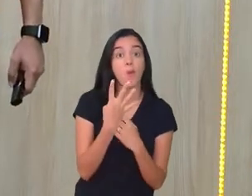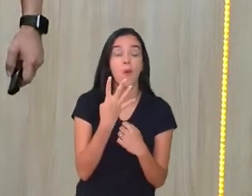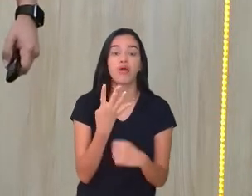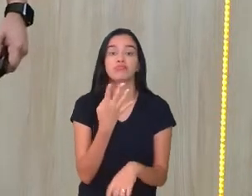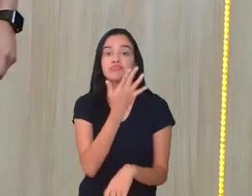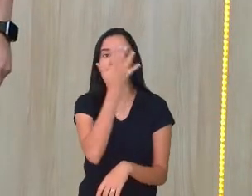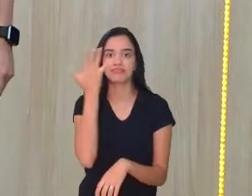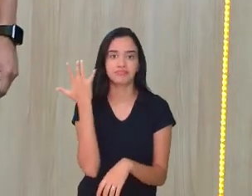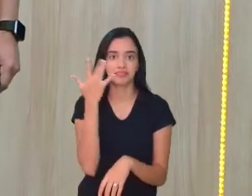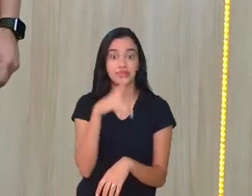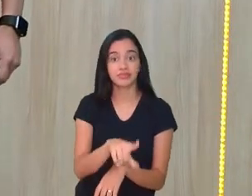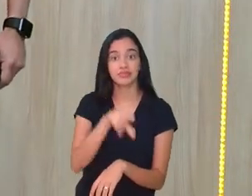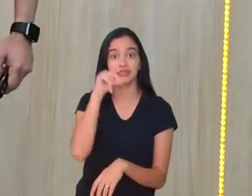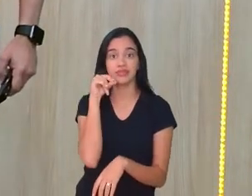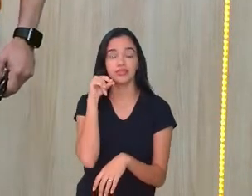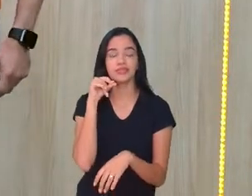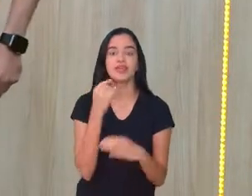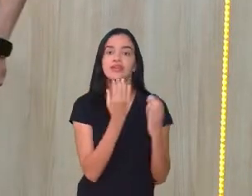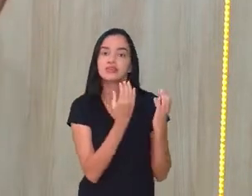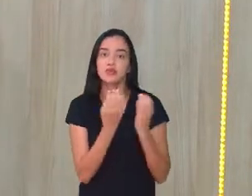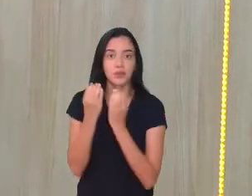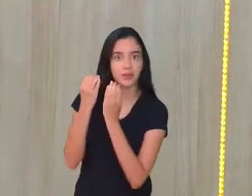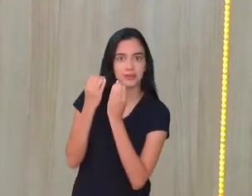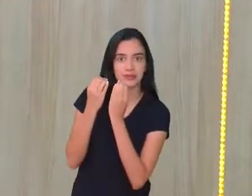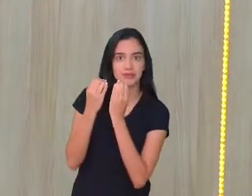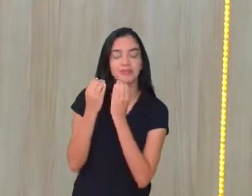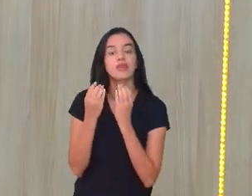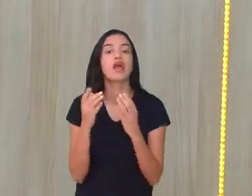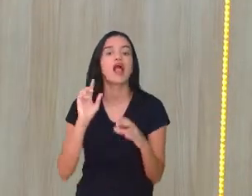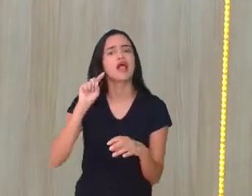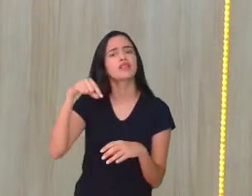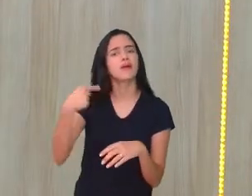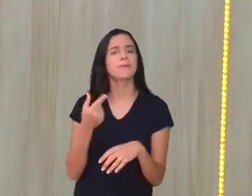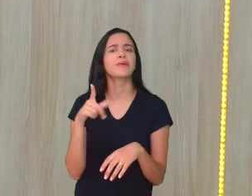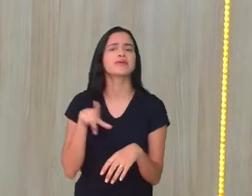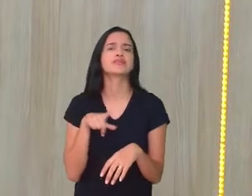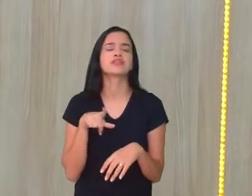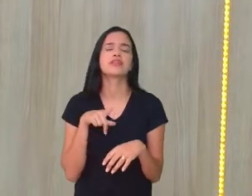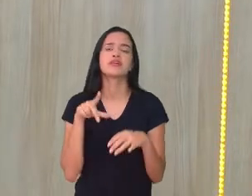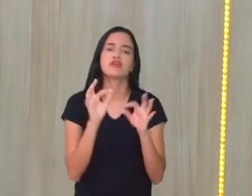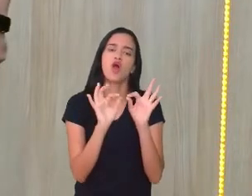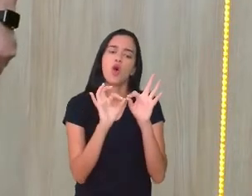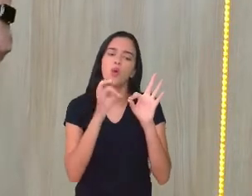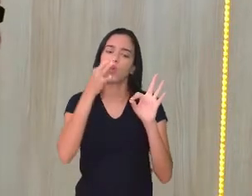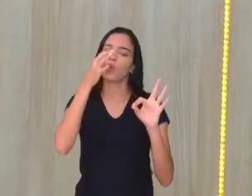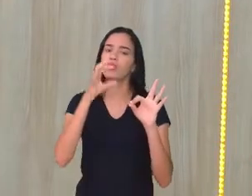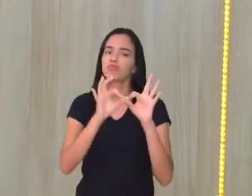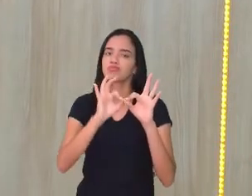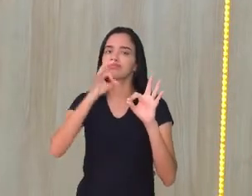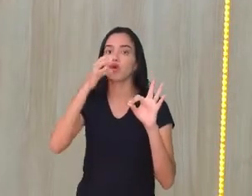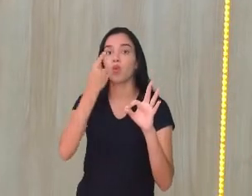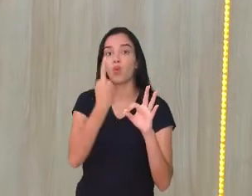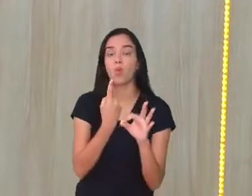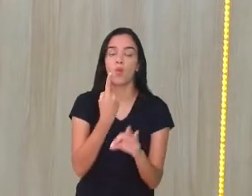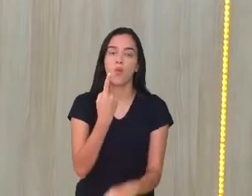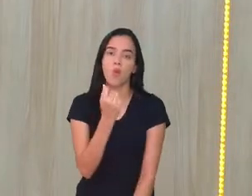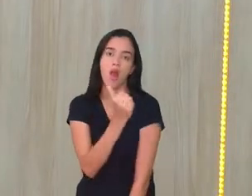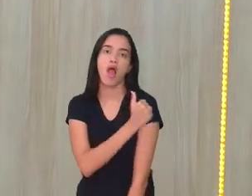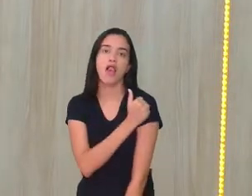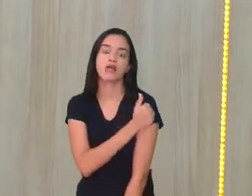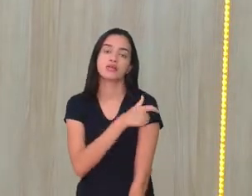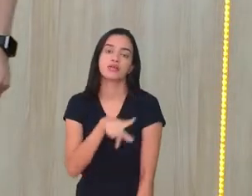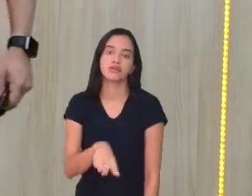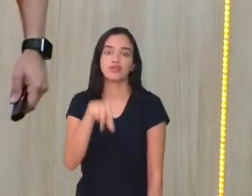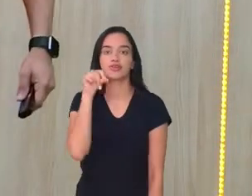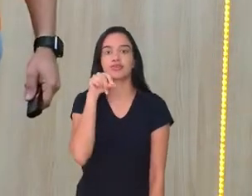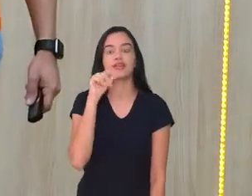pessoas que escolheram a melancia. Depois a gente tem a uva, com apenas um aluno escolhendo a uva. Eu acho